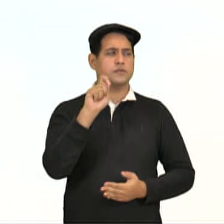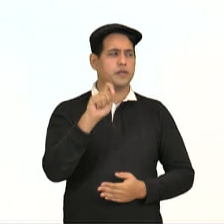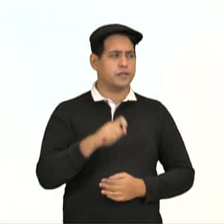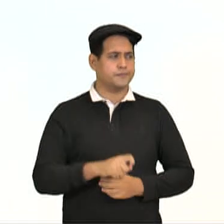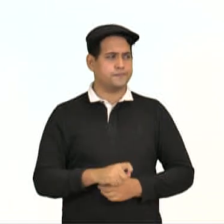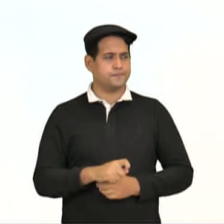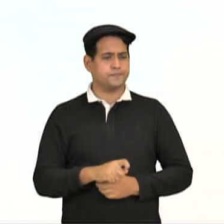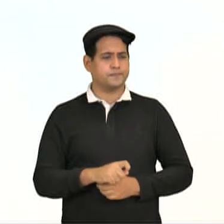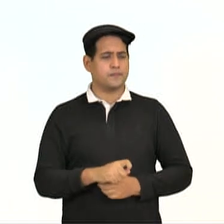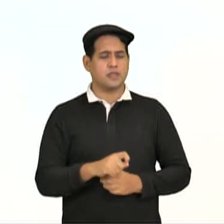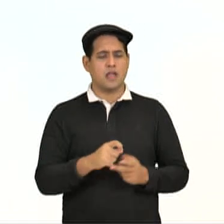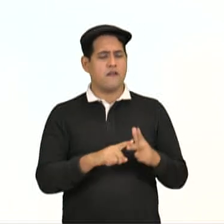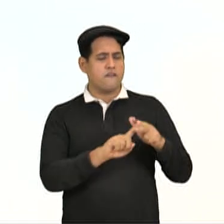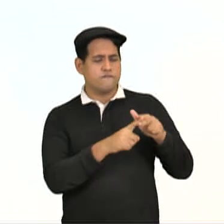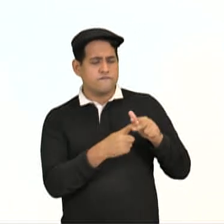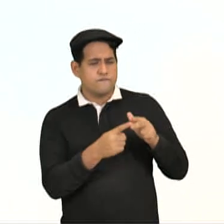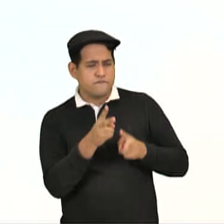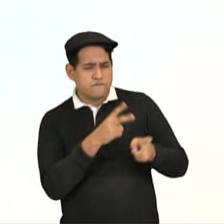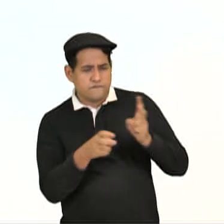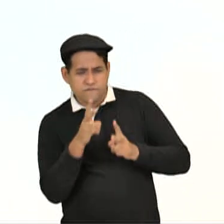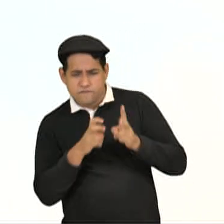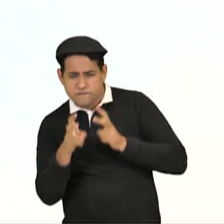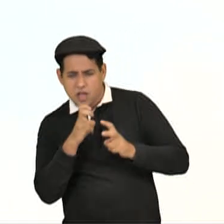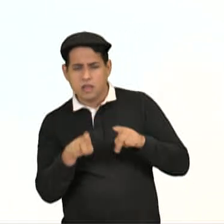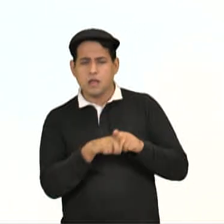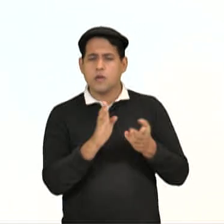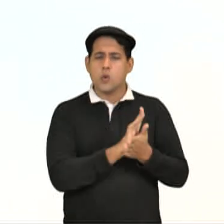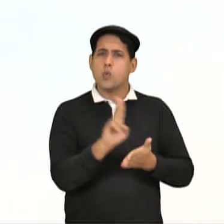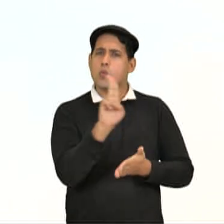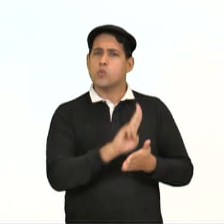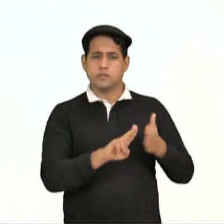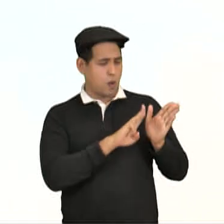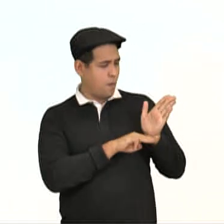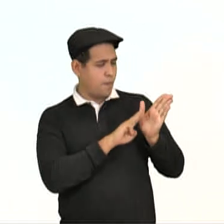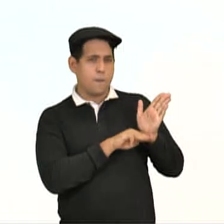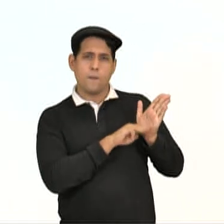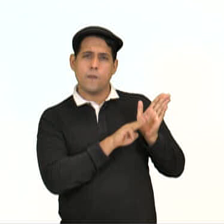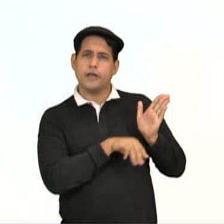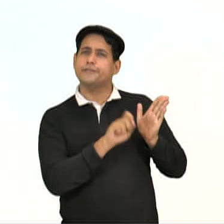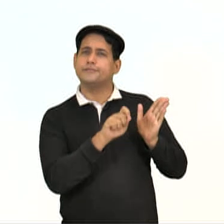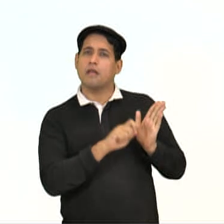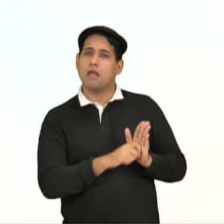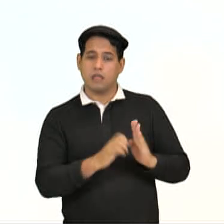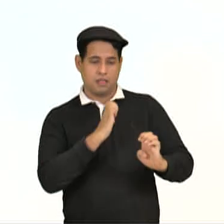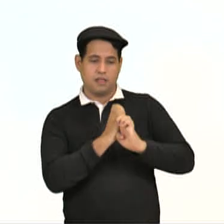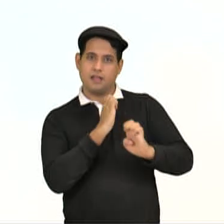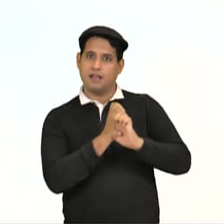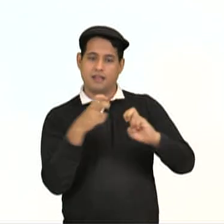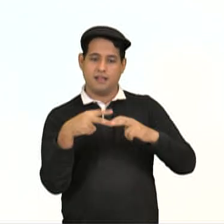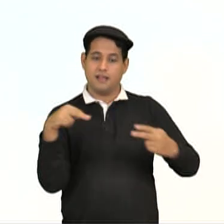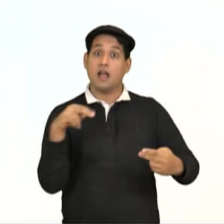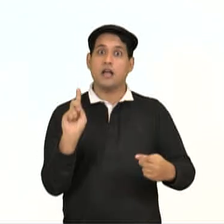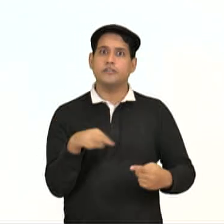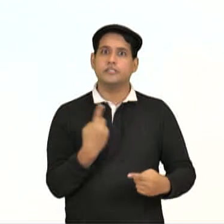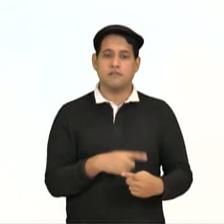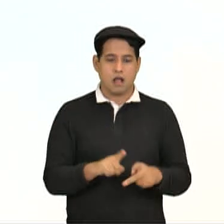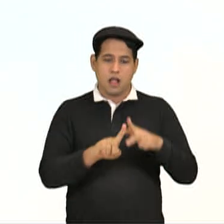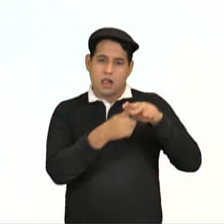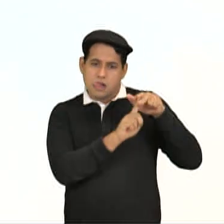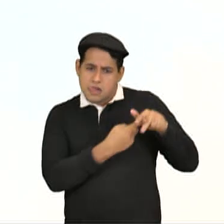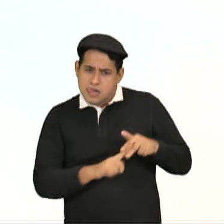através de ferramentas e métodos da engenharia genética. a gente vai fazer a